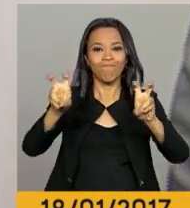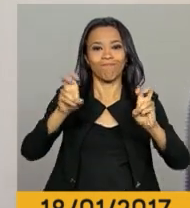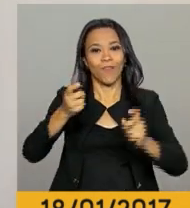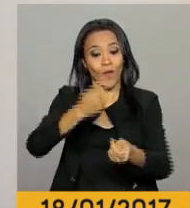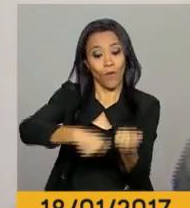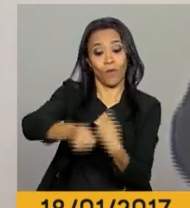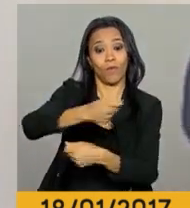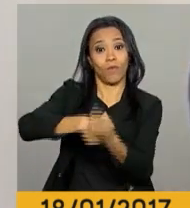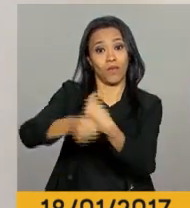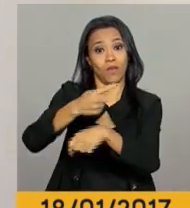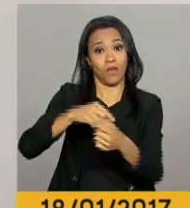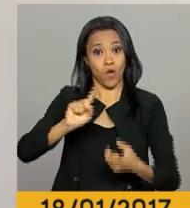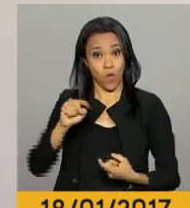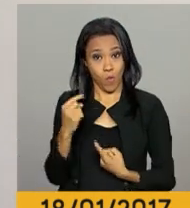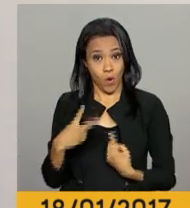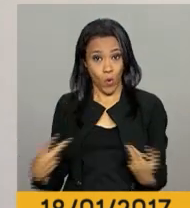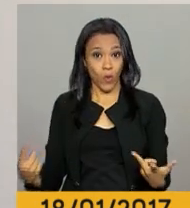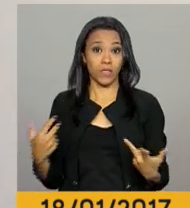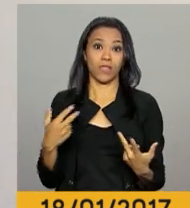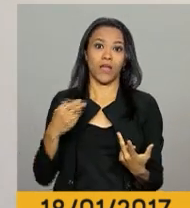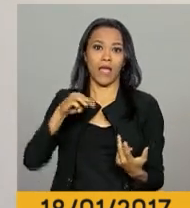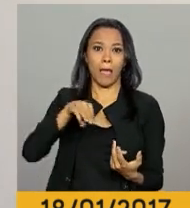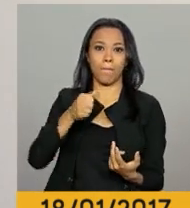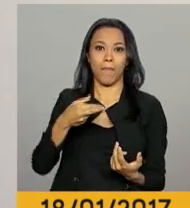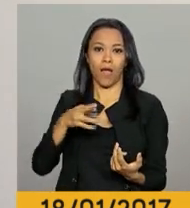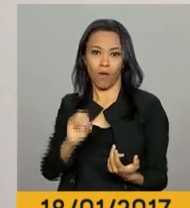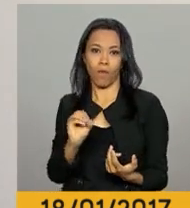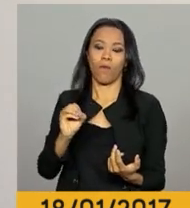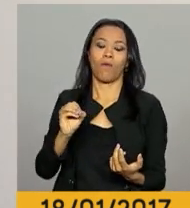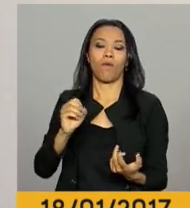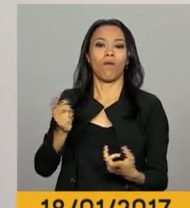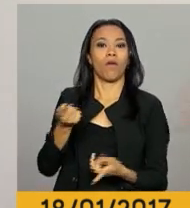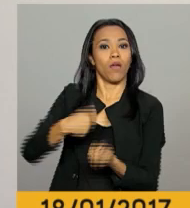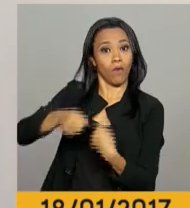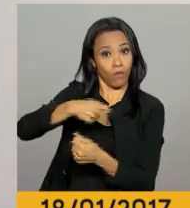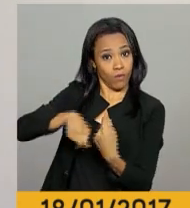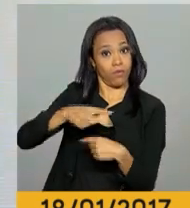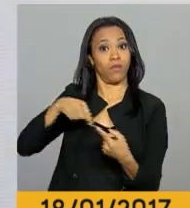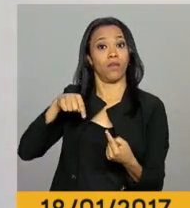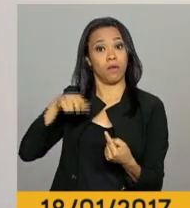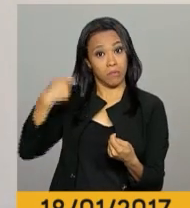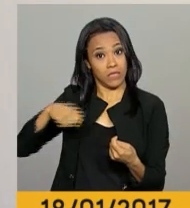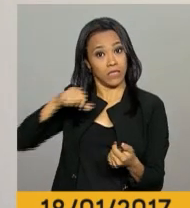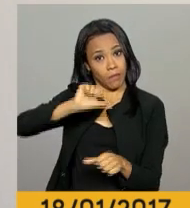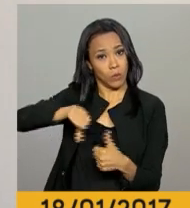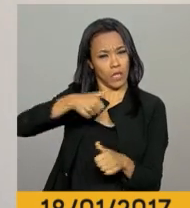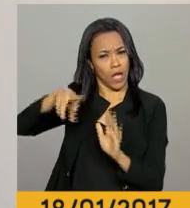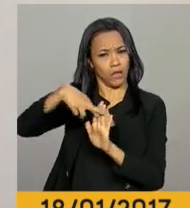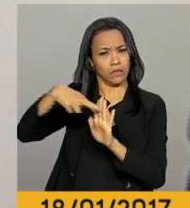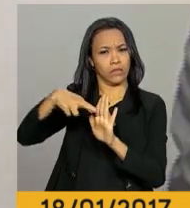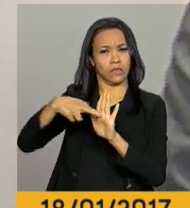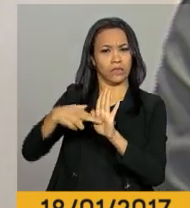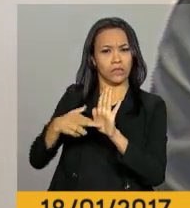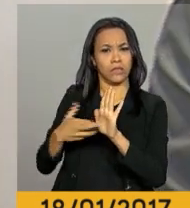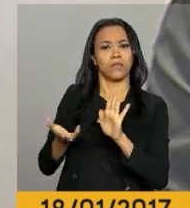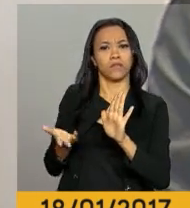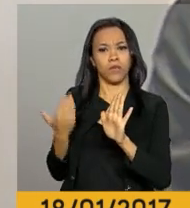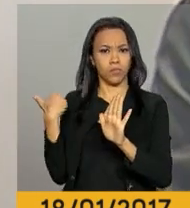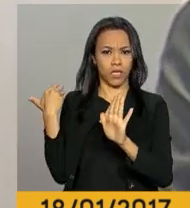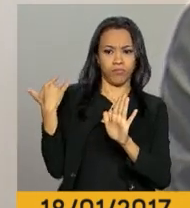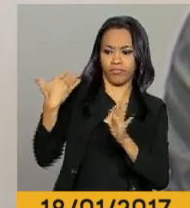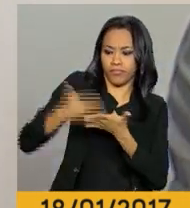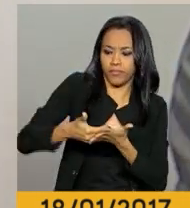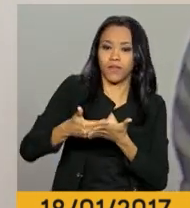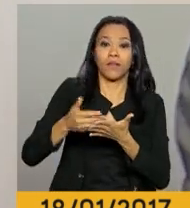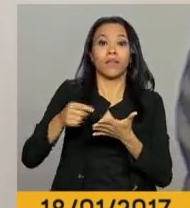afif disse bem uma coisa é a macroeconomia que de fato deve ser reformulada como vem sendo reformulada mas